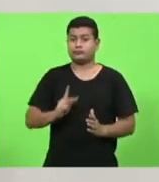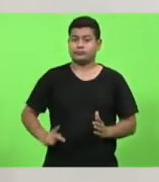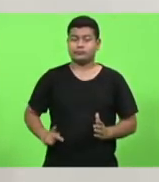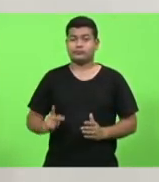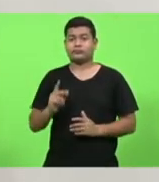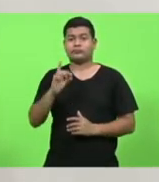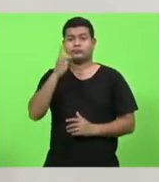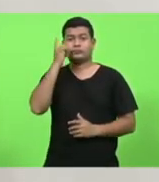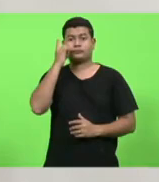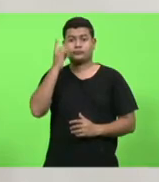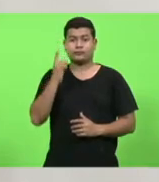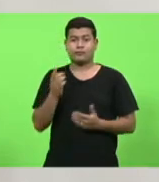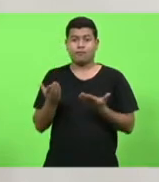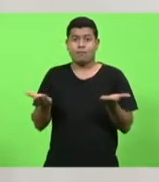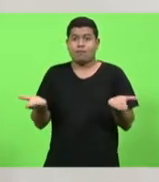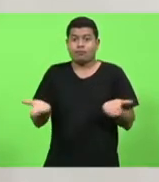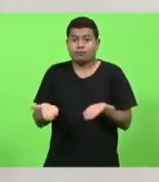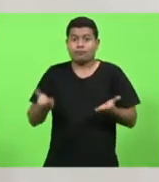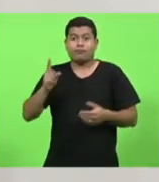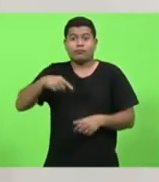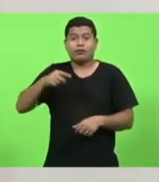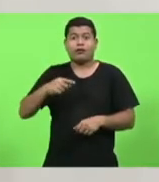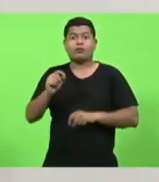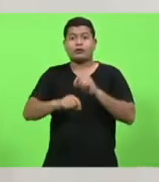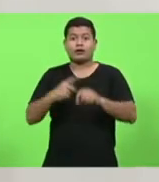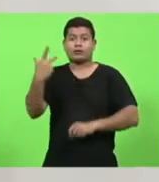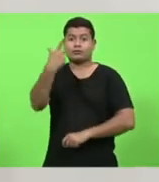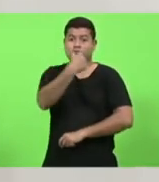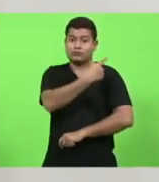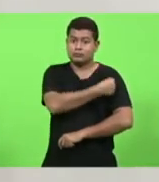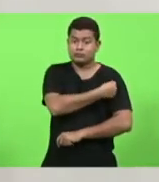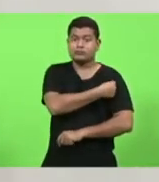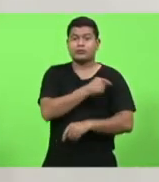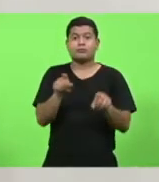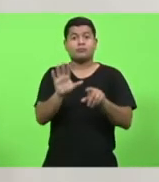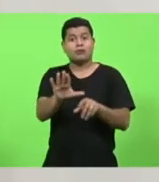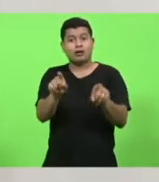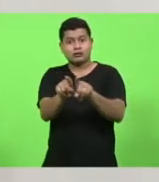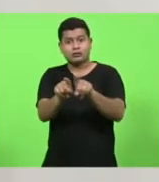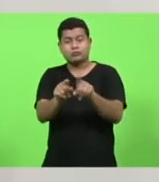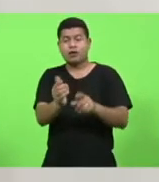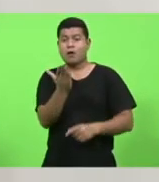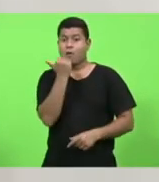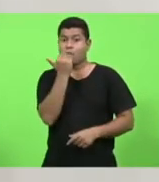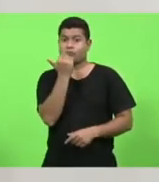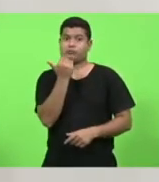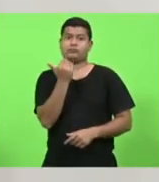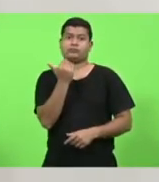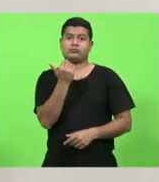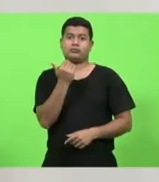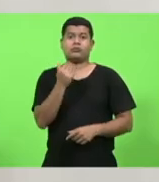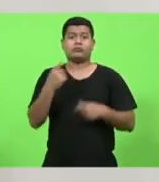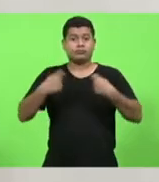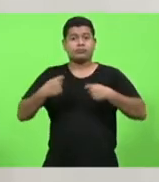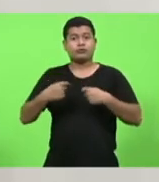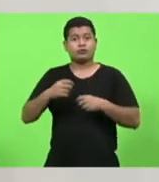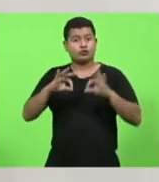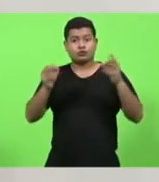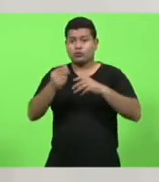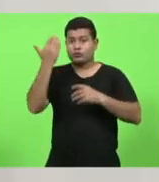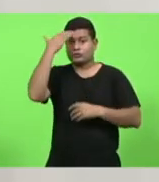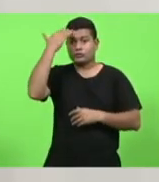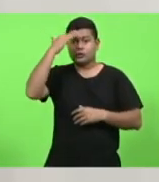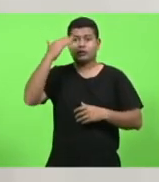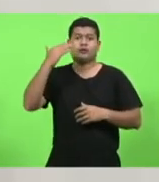muita maestria que agora é a hora de vacina no braço e comida no prato. Então, a gente precisa fazer isso, precisa que todos tenham esse entendimento, vacina no